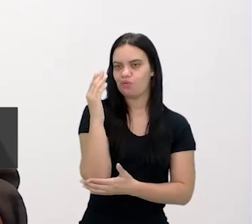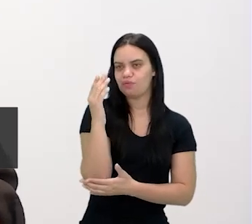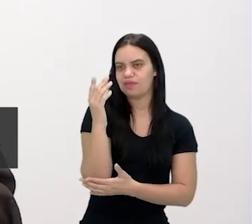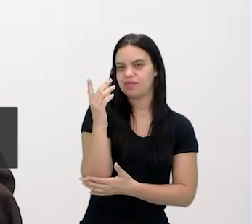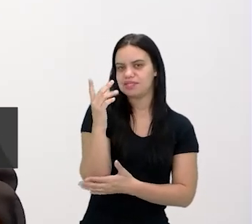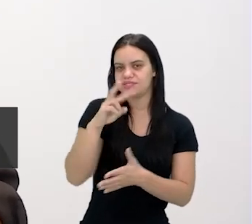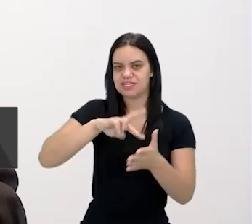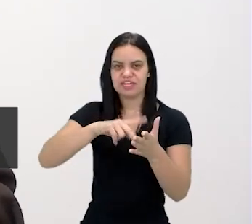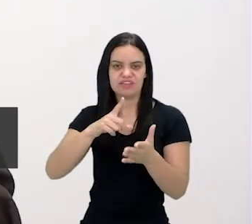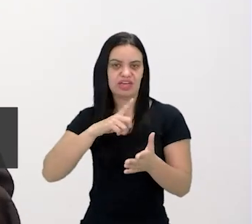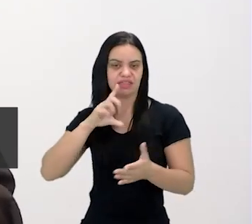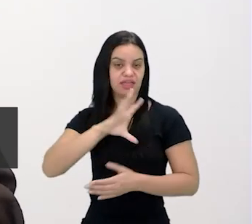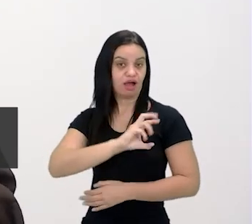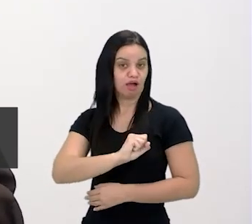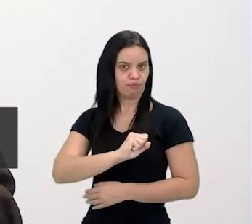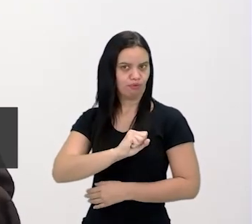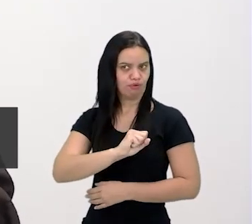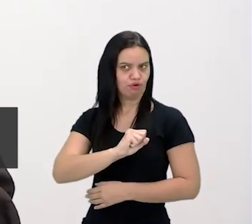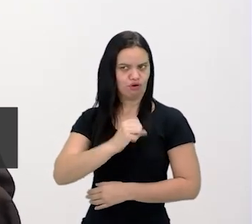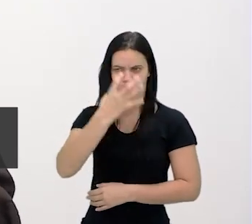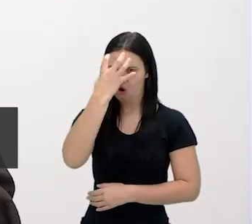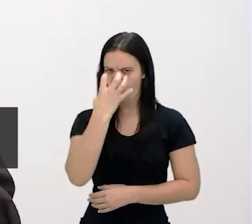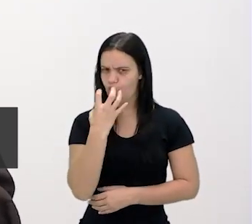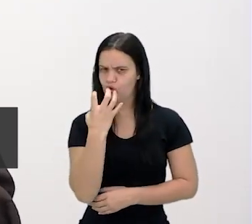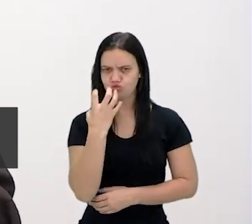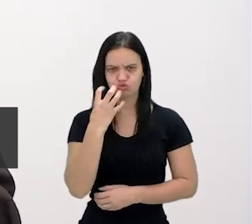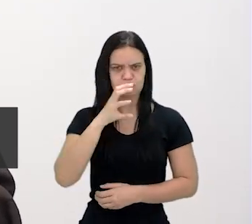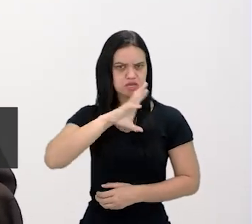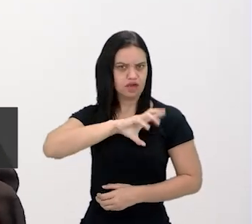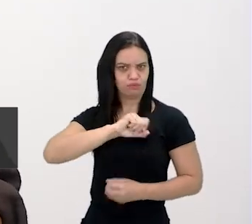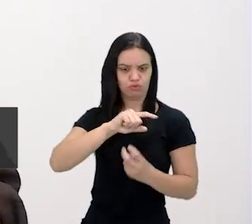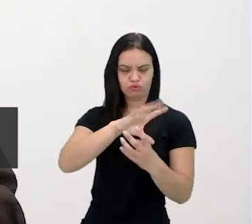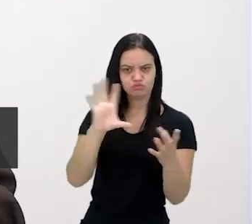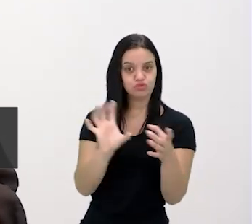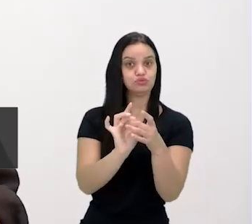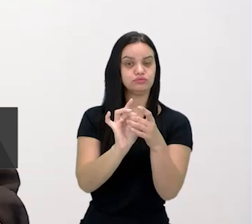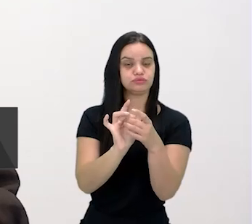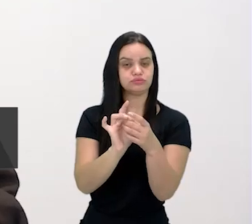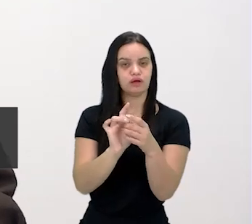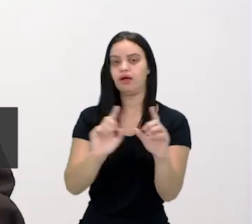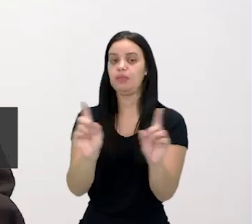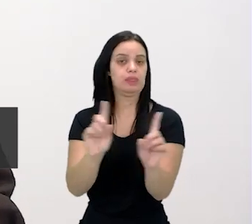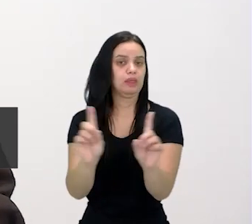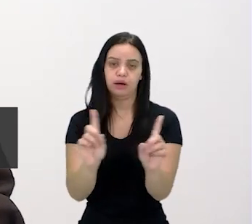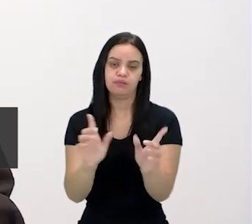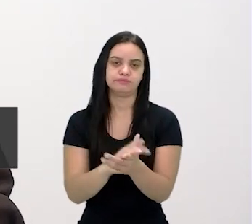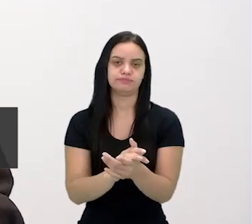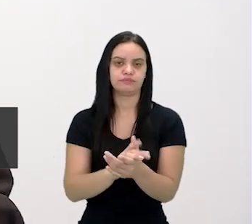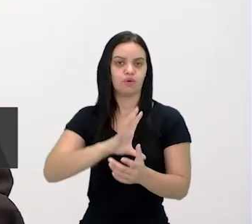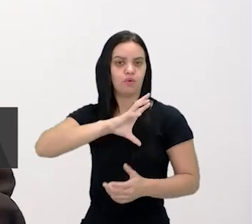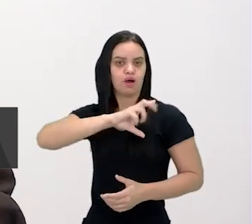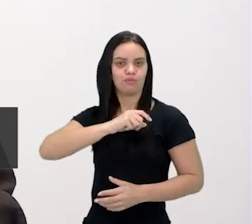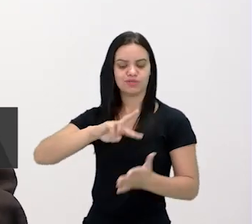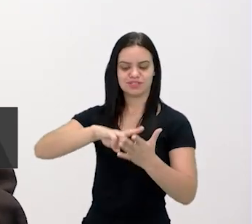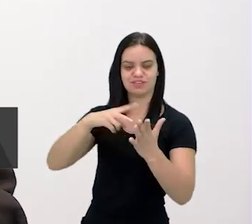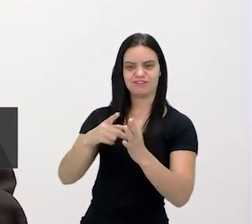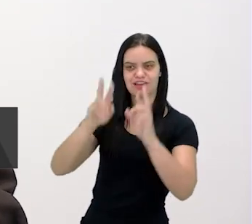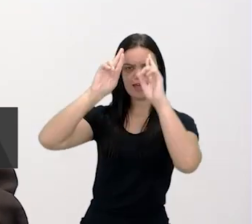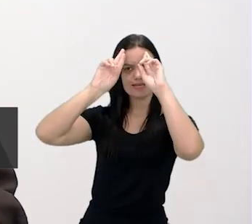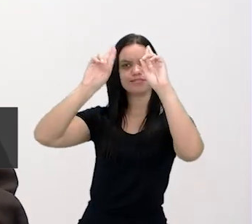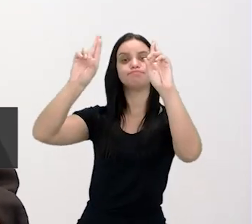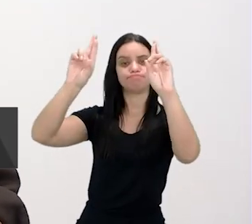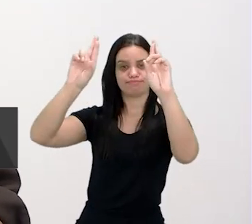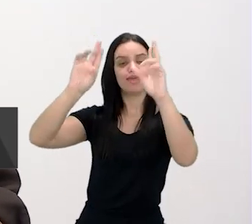comum. Ódio e amor andam juntos, não andam, tá? Porque amor implica respeito.